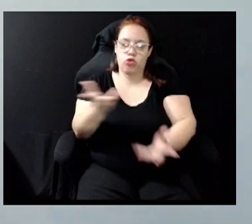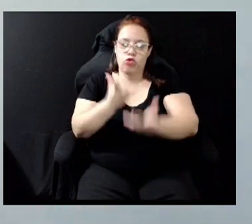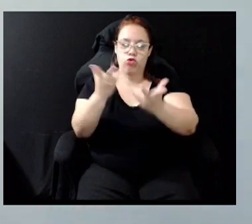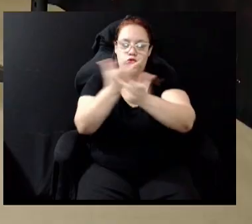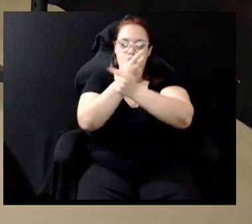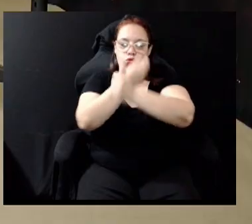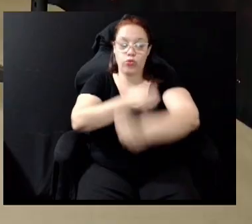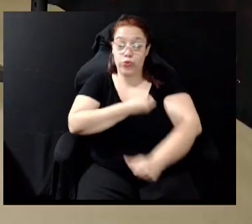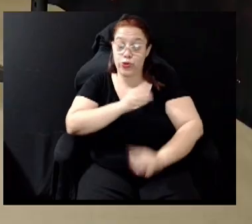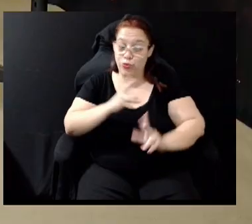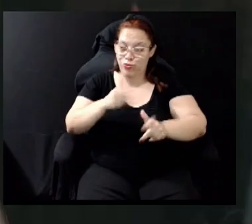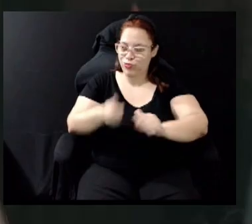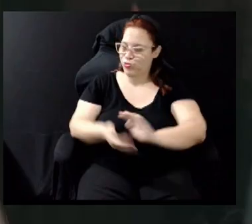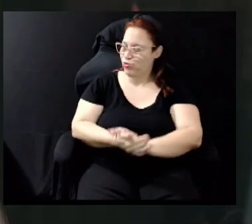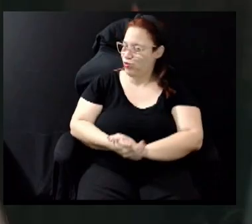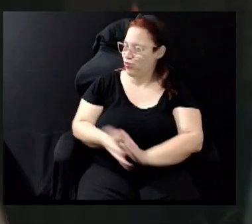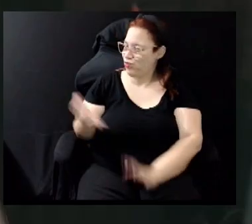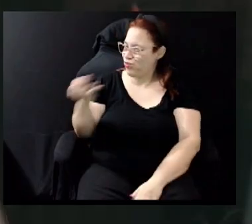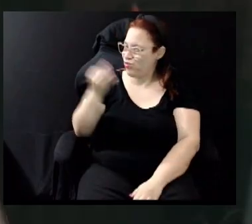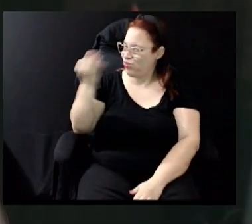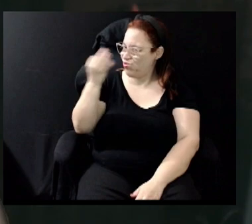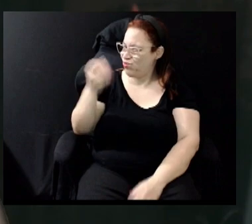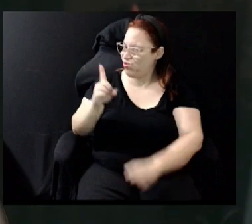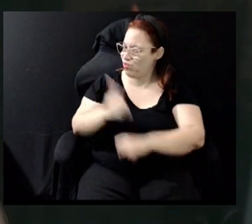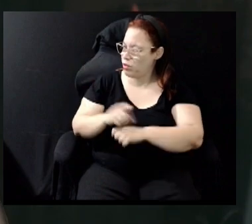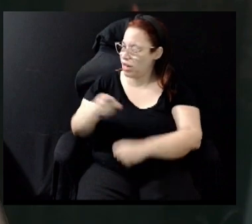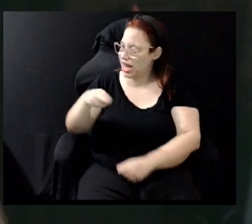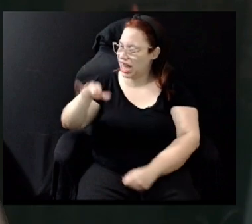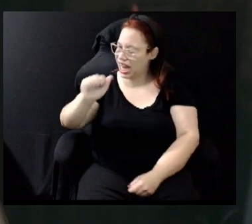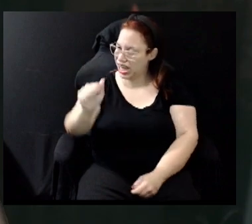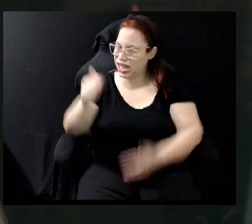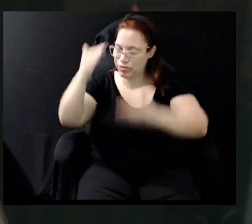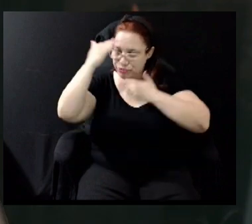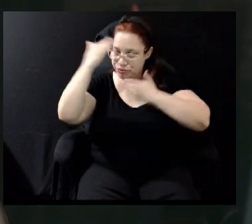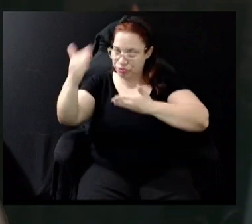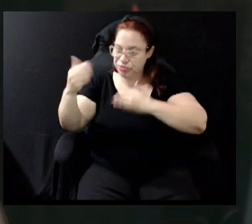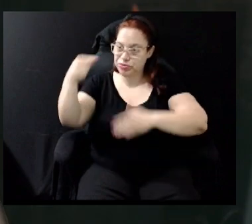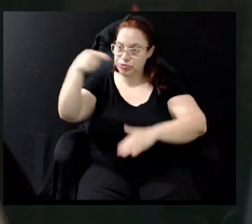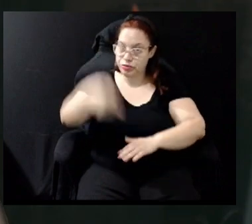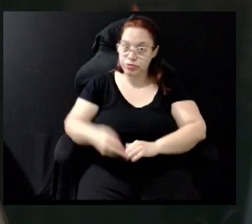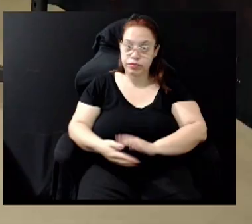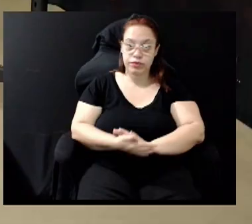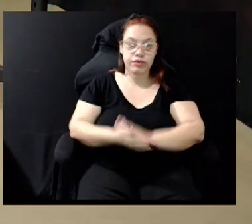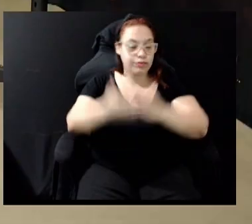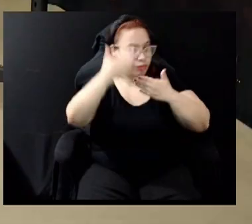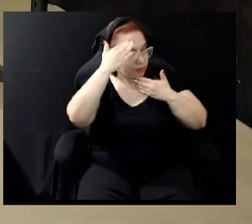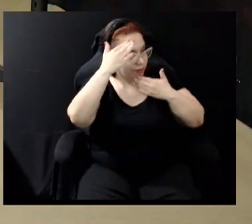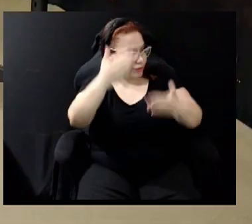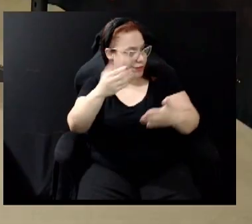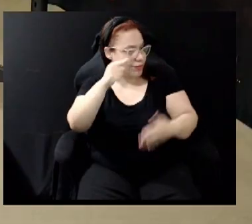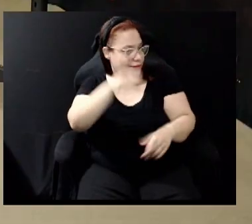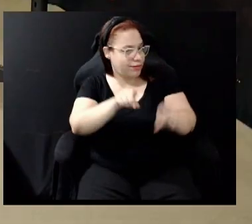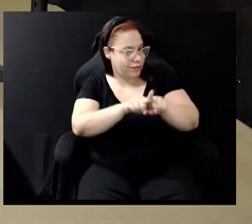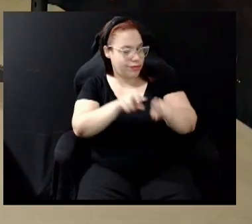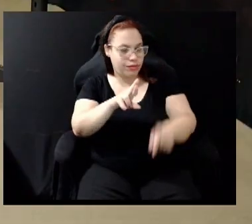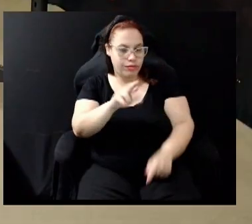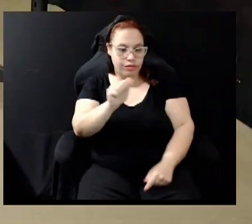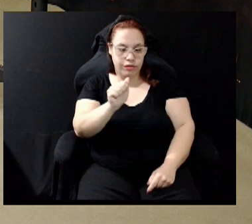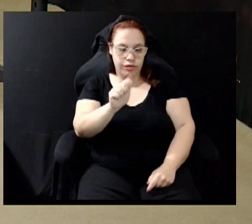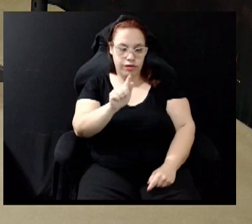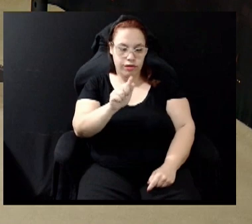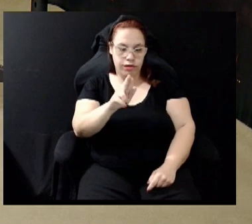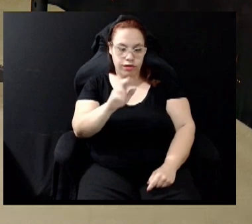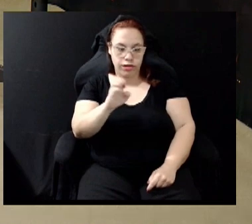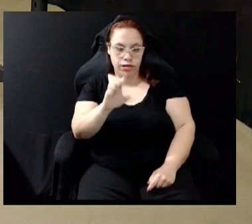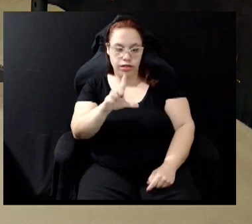todo. Maravilha, então, doutora Priscila, muito obrigada pela sua participação, agradecendo você também, Raquel, suas considerações finais, por